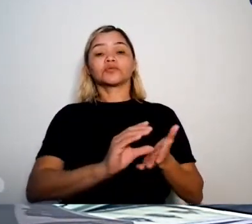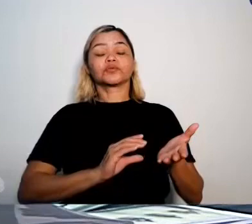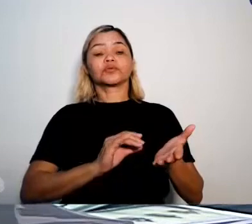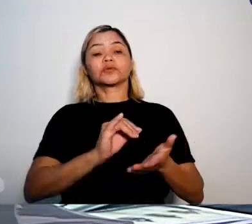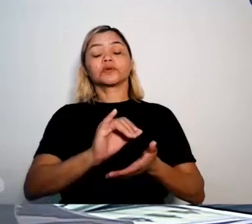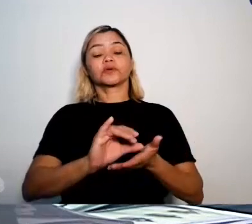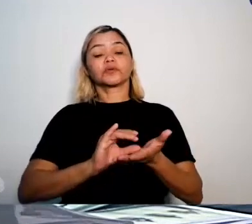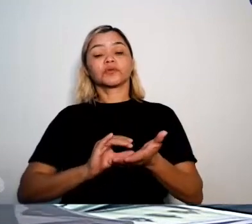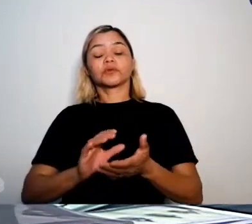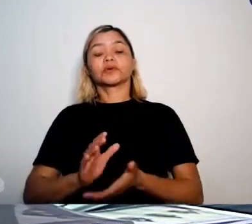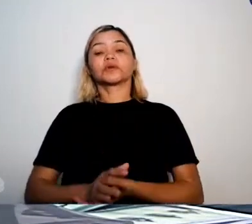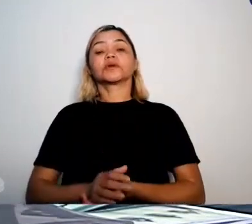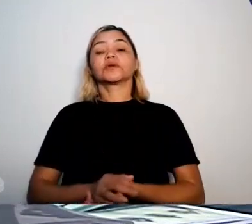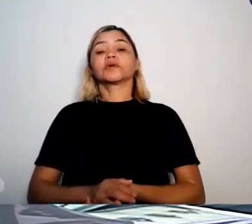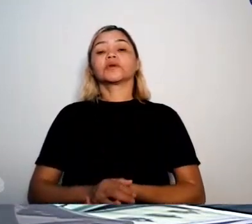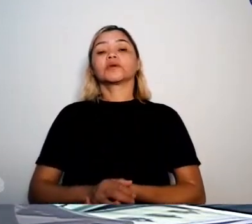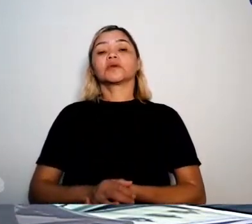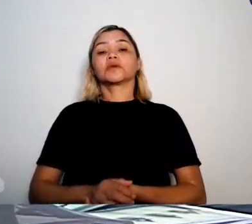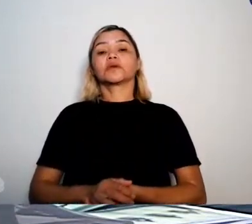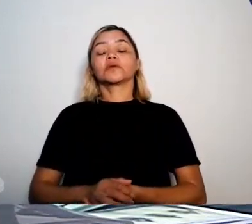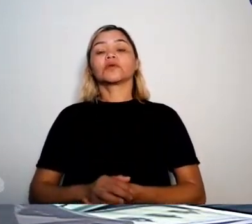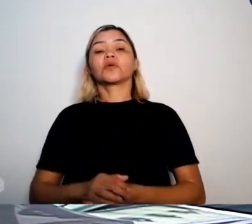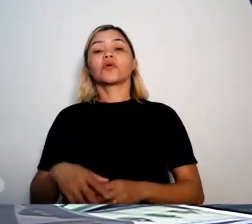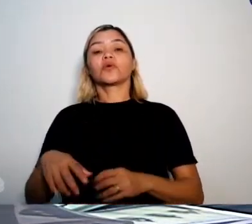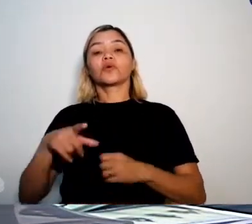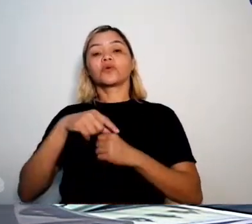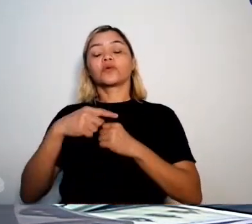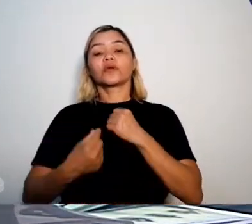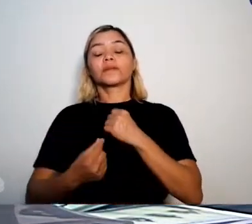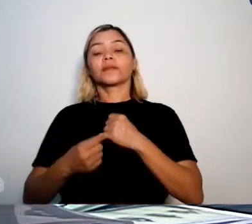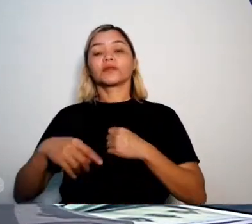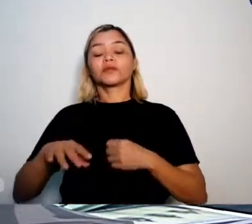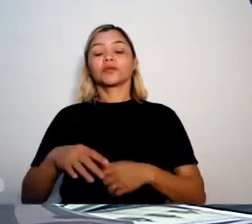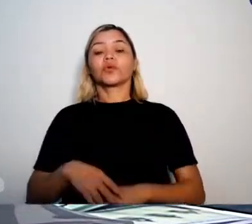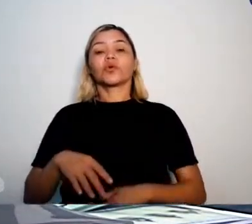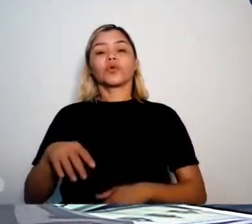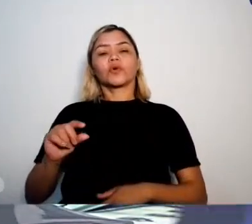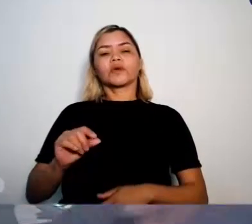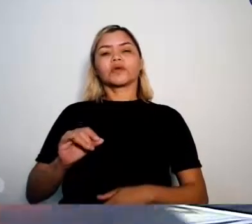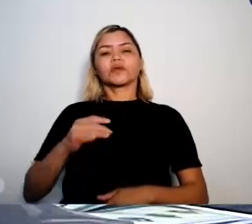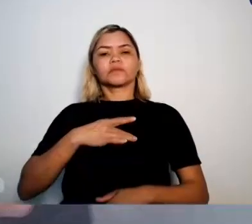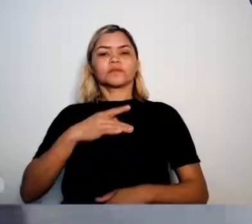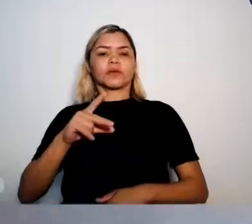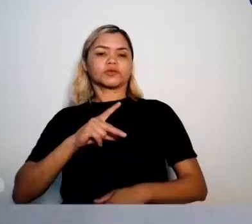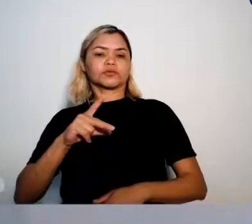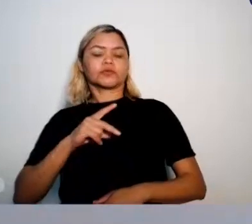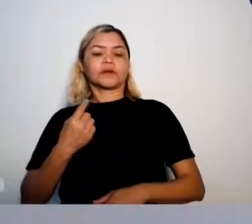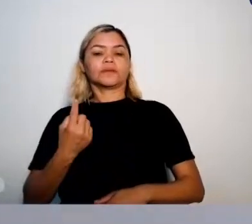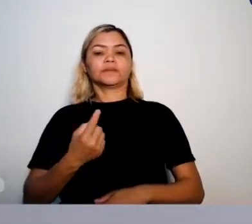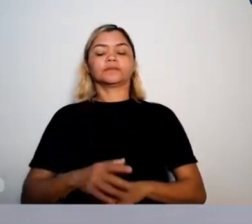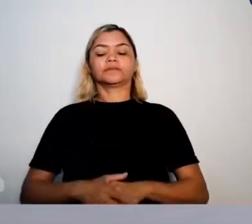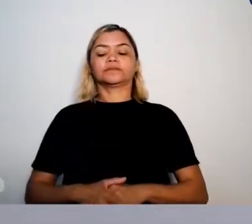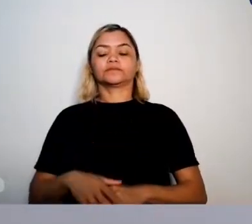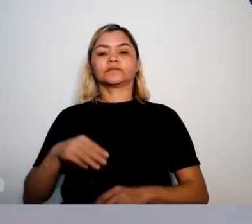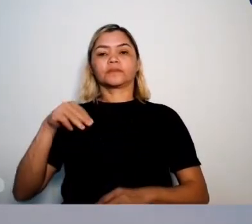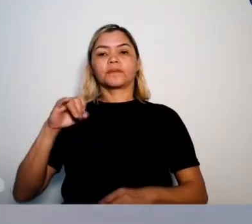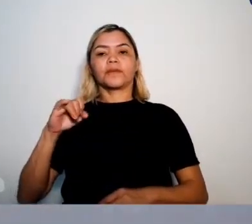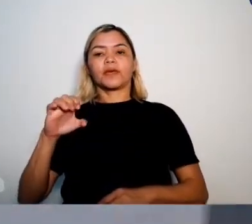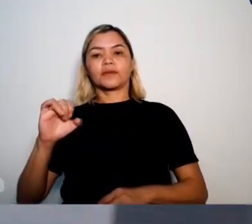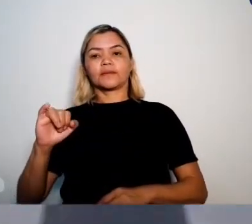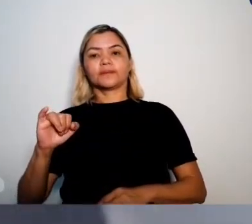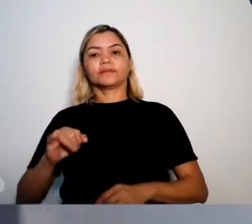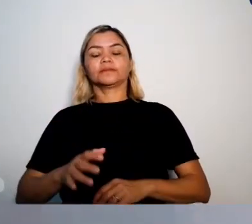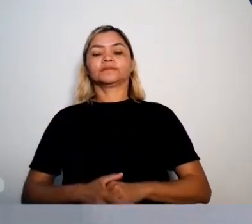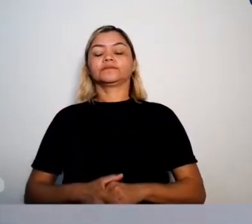como microempreendedor individual. Questão de ordem, senhor presidente. Tenho a palavra pela ordem, vereador